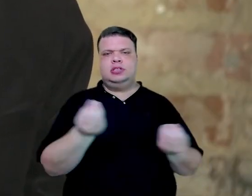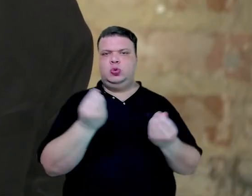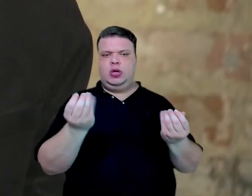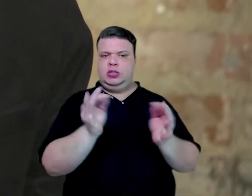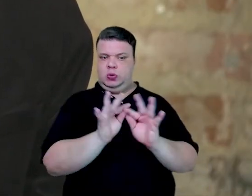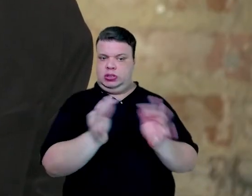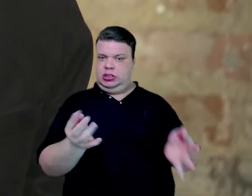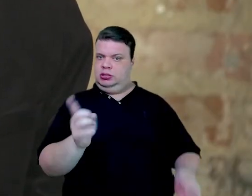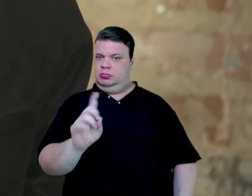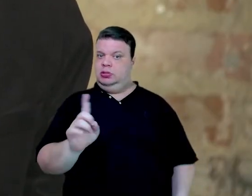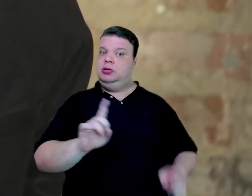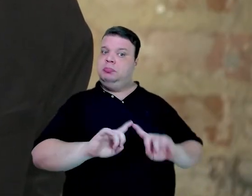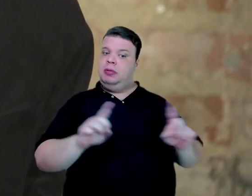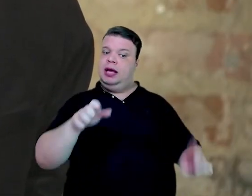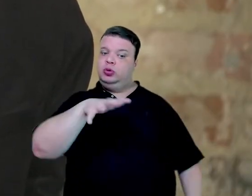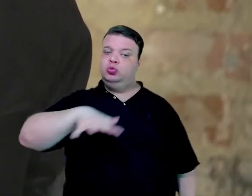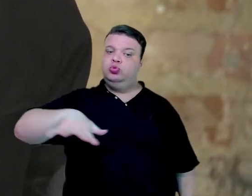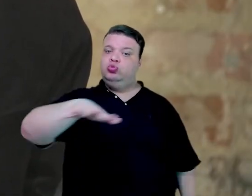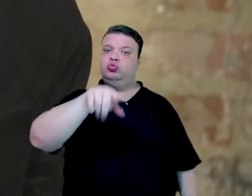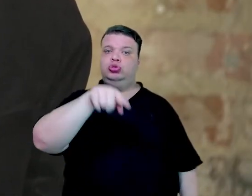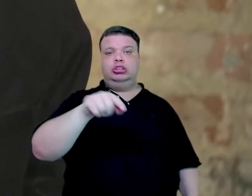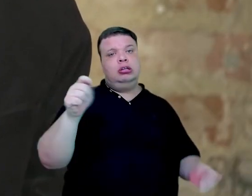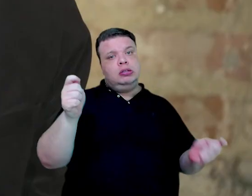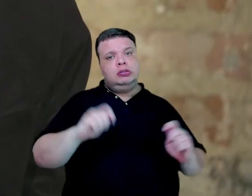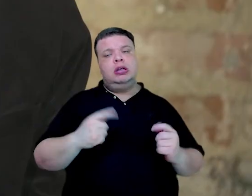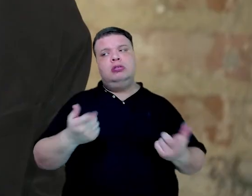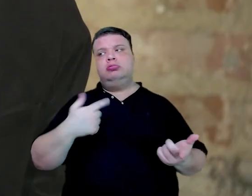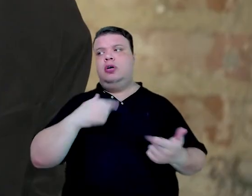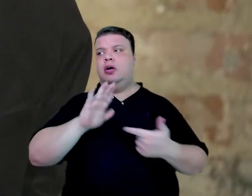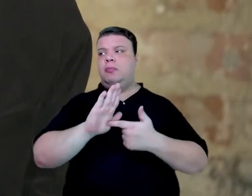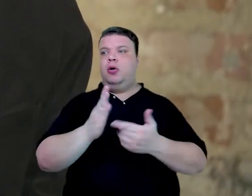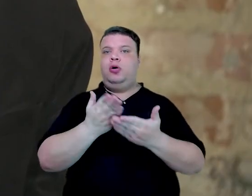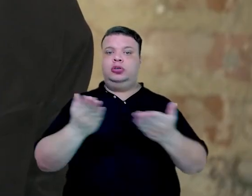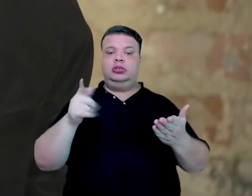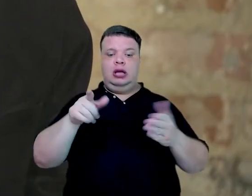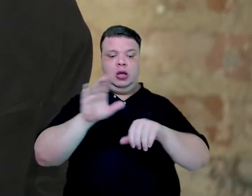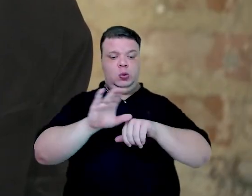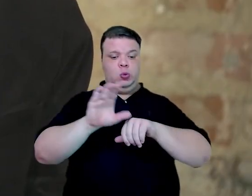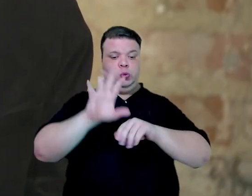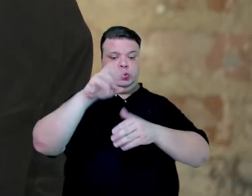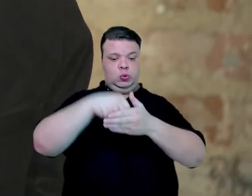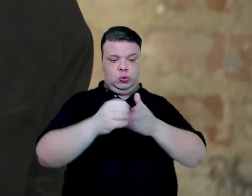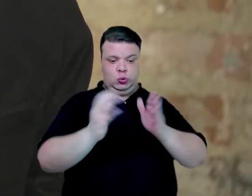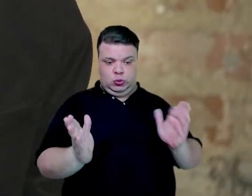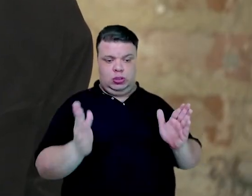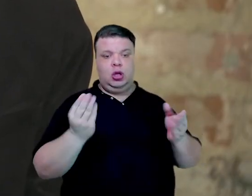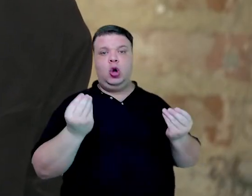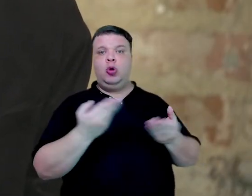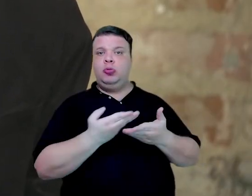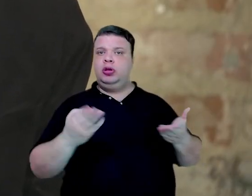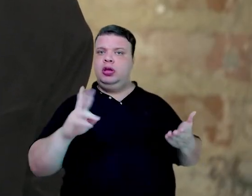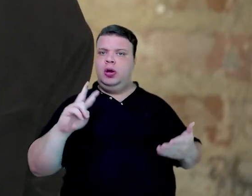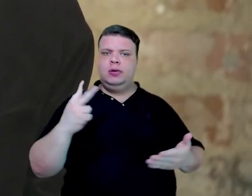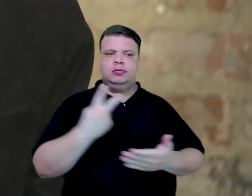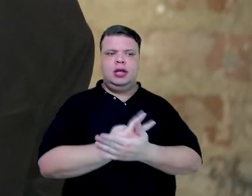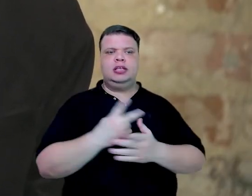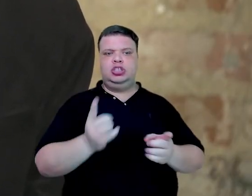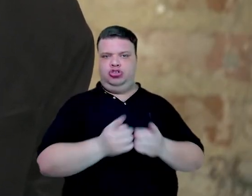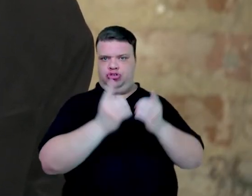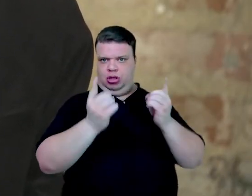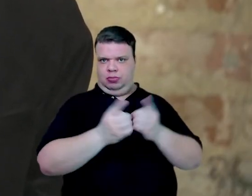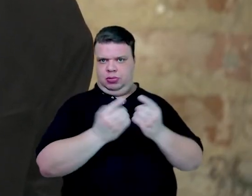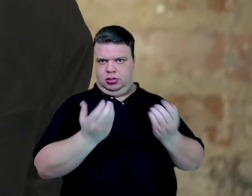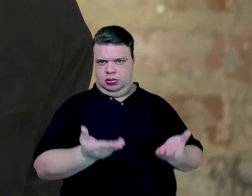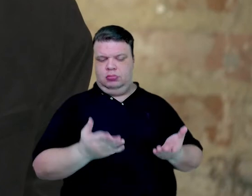mostrando nesse curso para vocês como funciona essa dinâmica, né? Lembrando, o clima não é estático, o